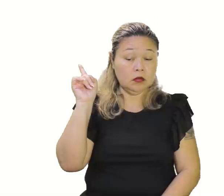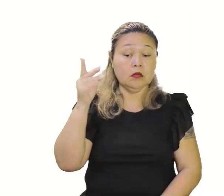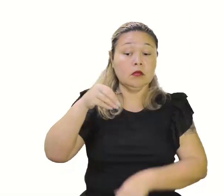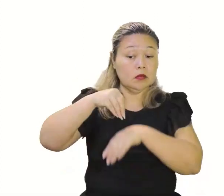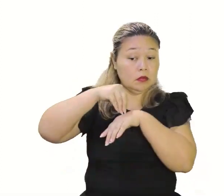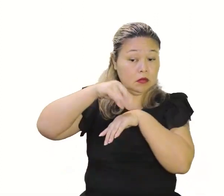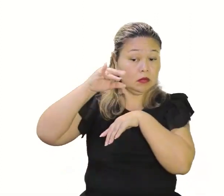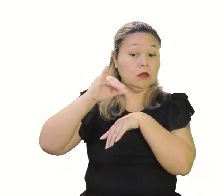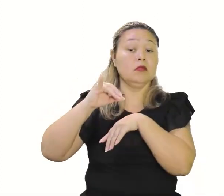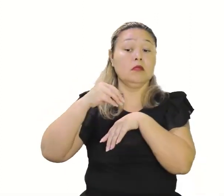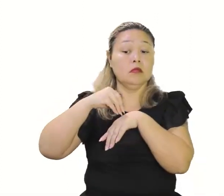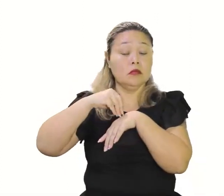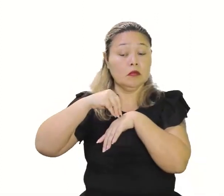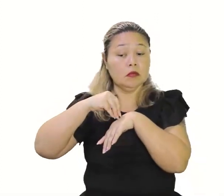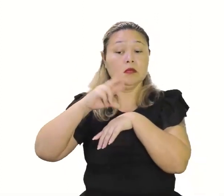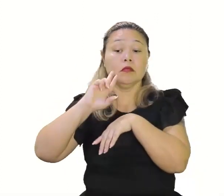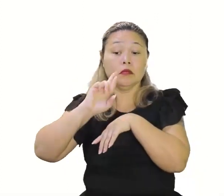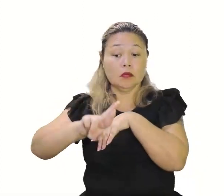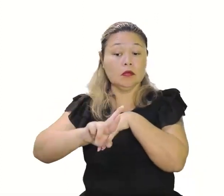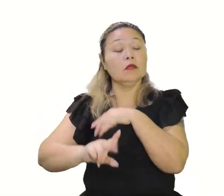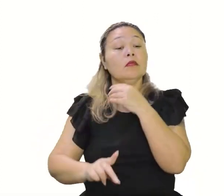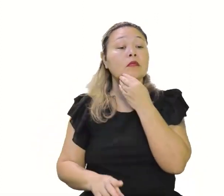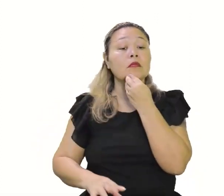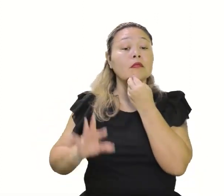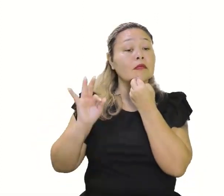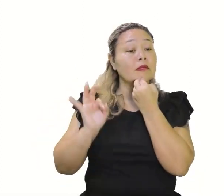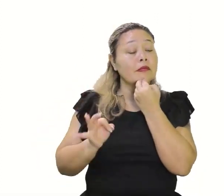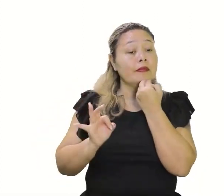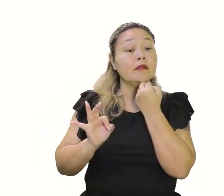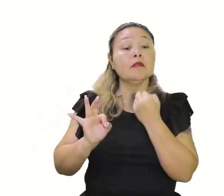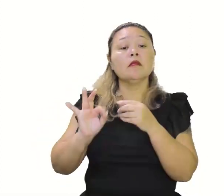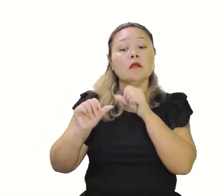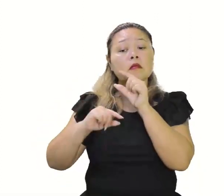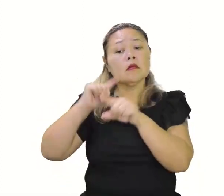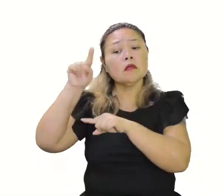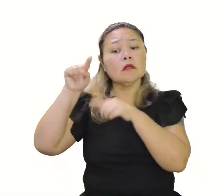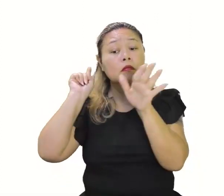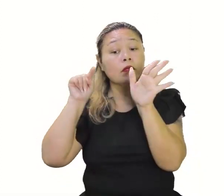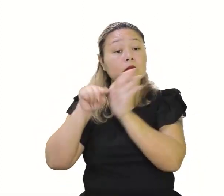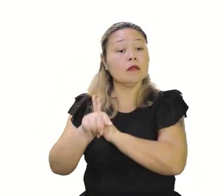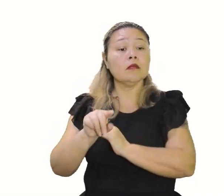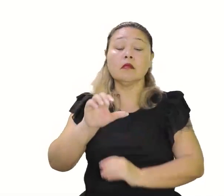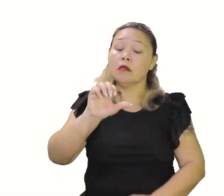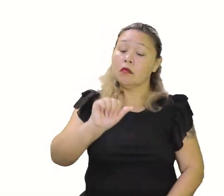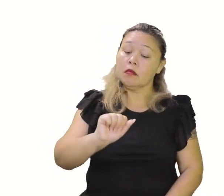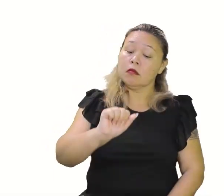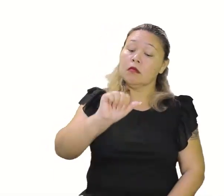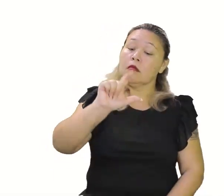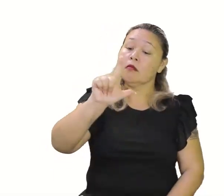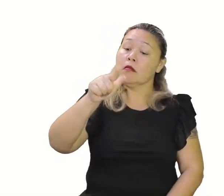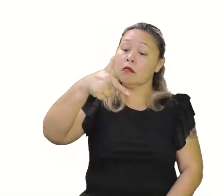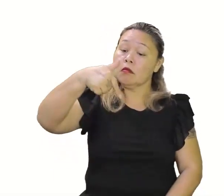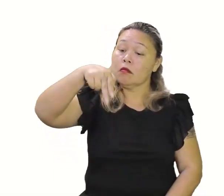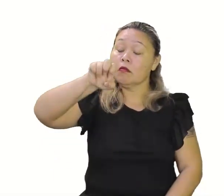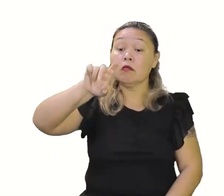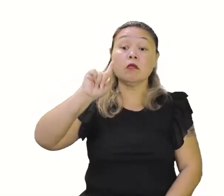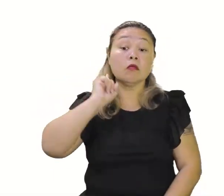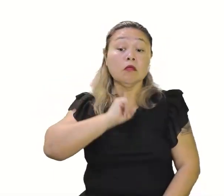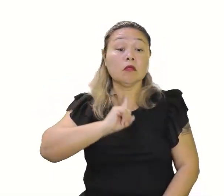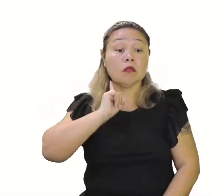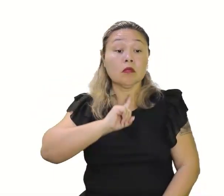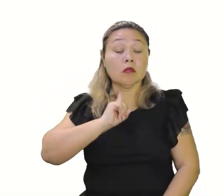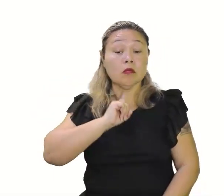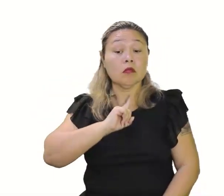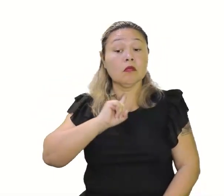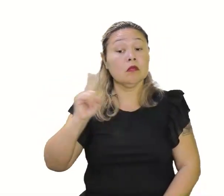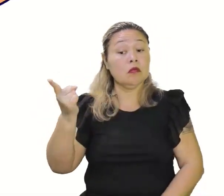resposta aqui para vocês, certo? Agora, a próxima perguntinha é... E em alqueires mineiros? E aí o